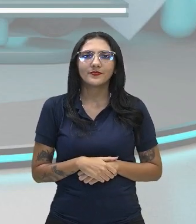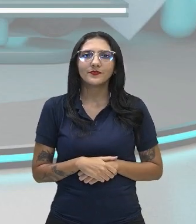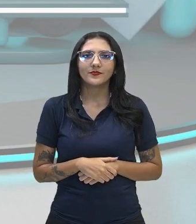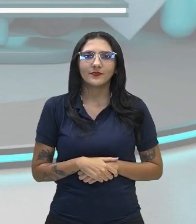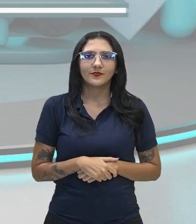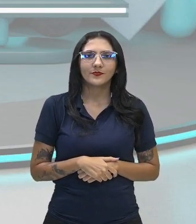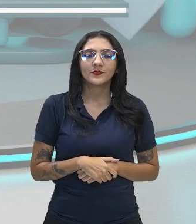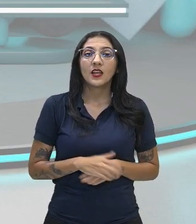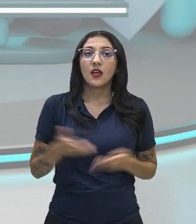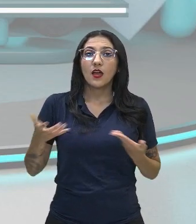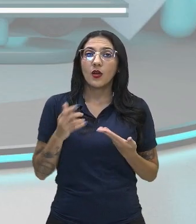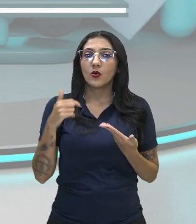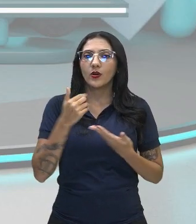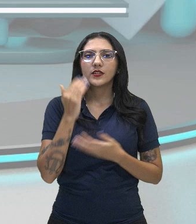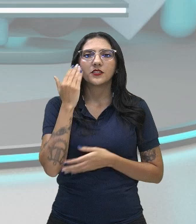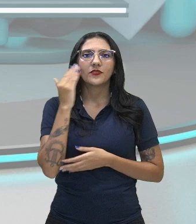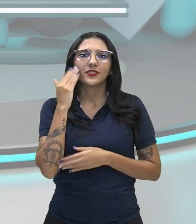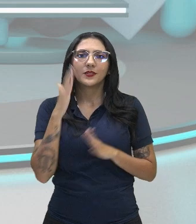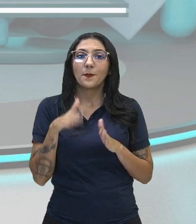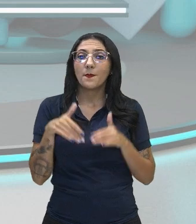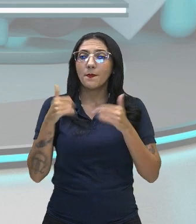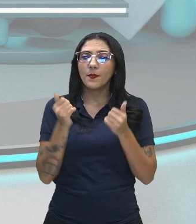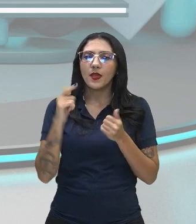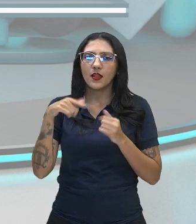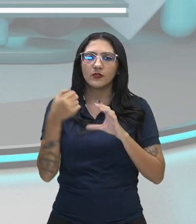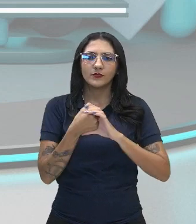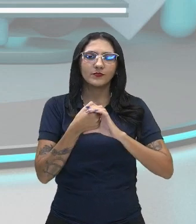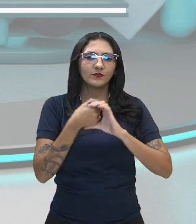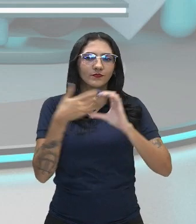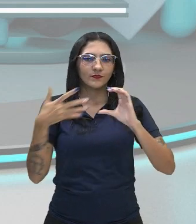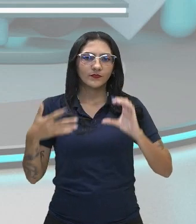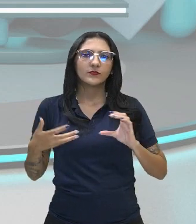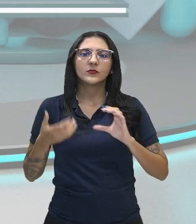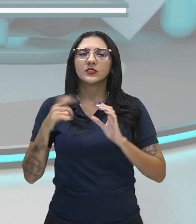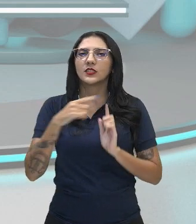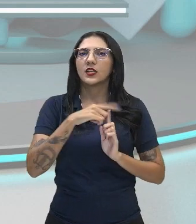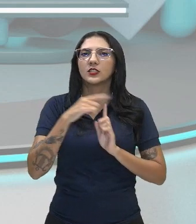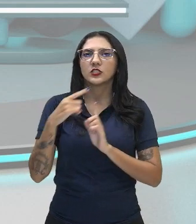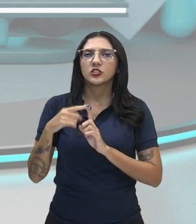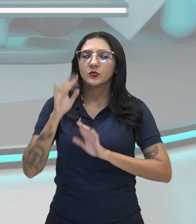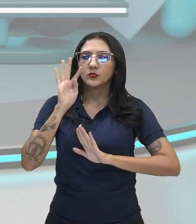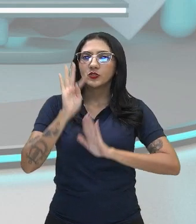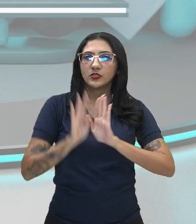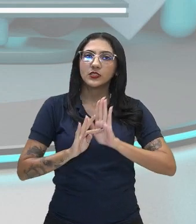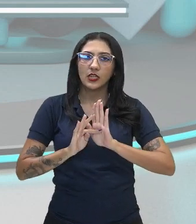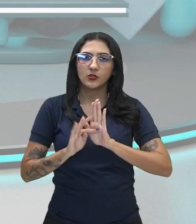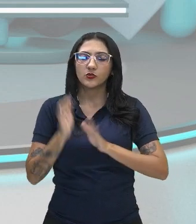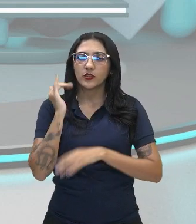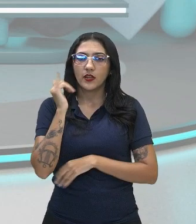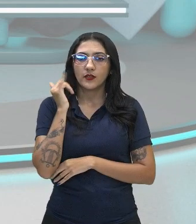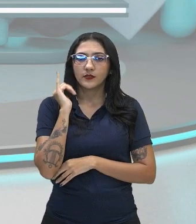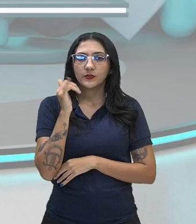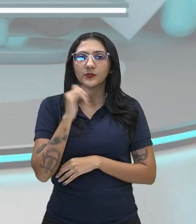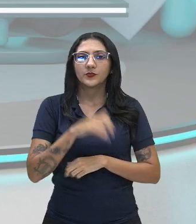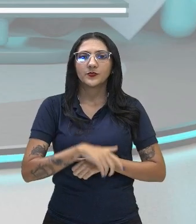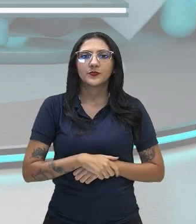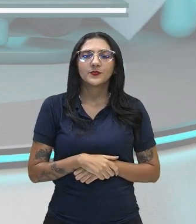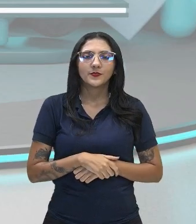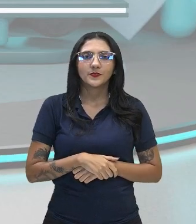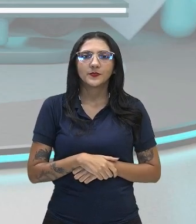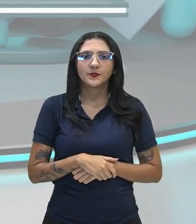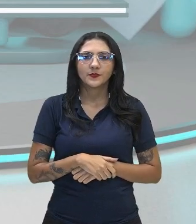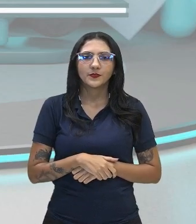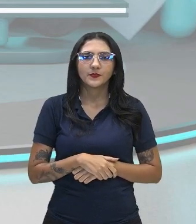agora compreender as características da tipologia textual narração. Bem,